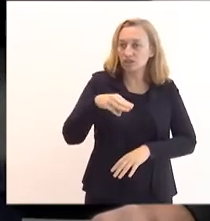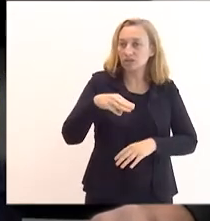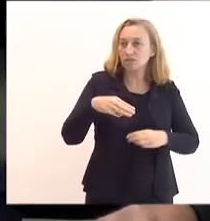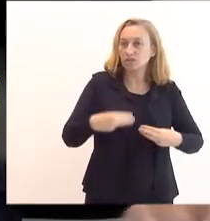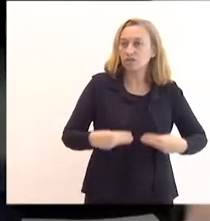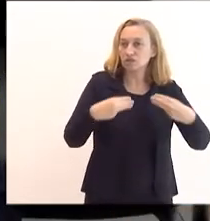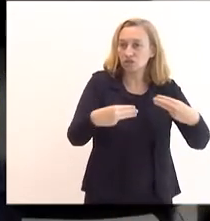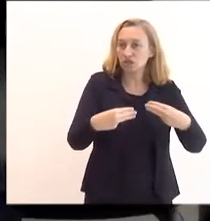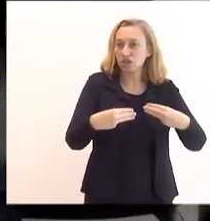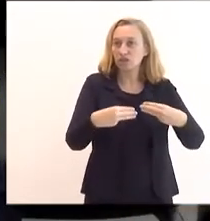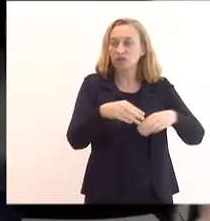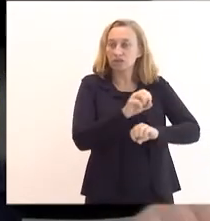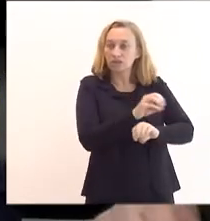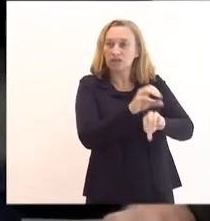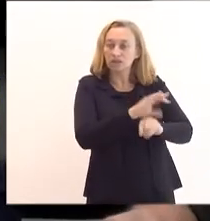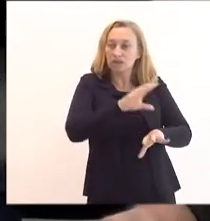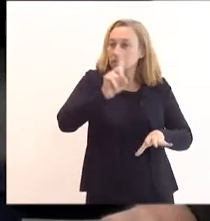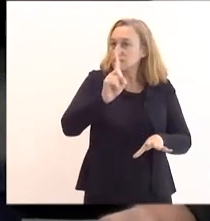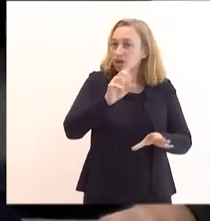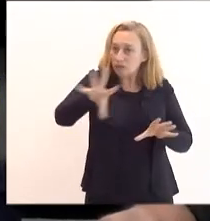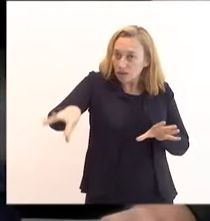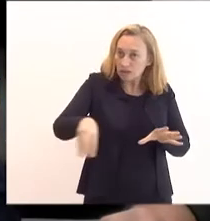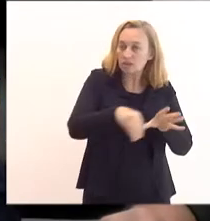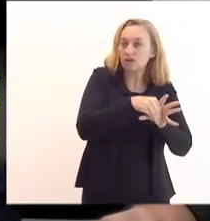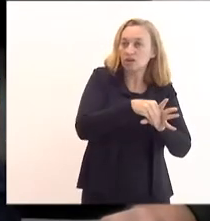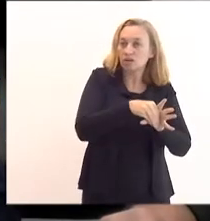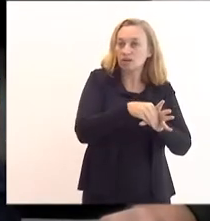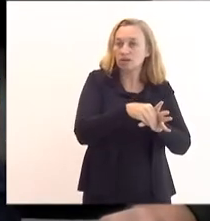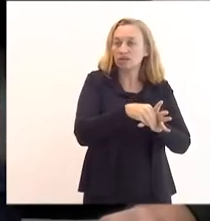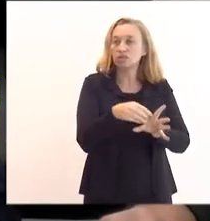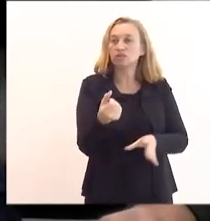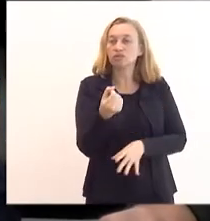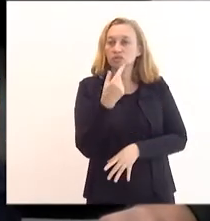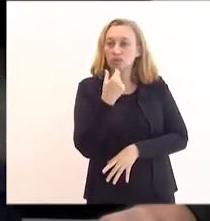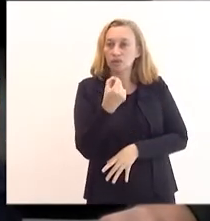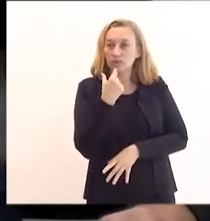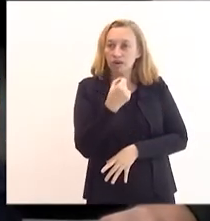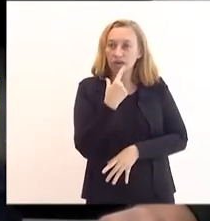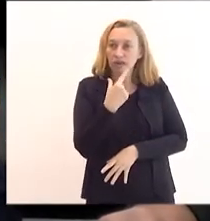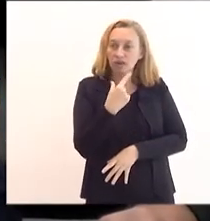não recomendou a incorporação do medicamento que associa o